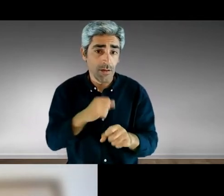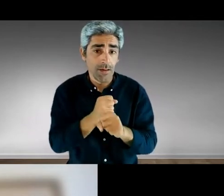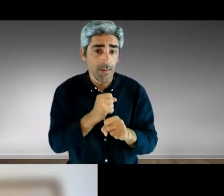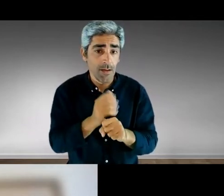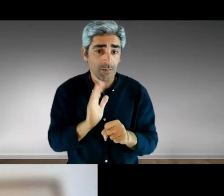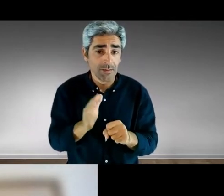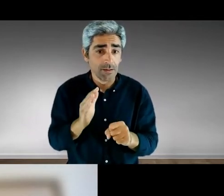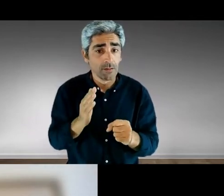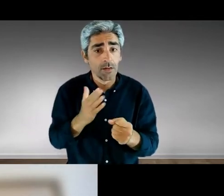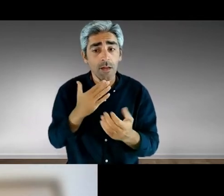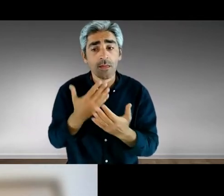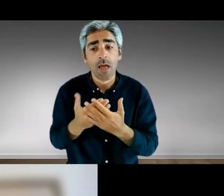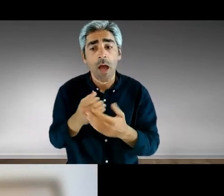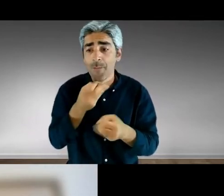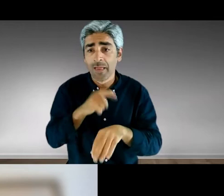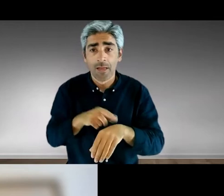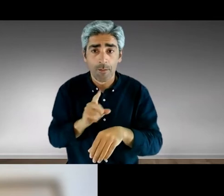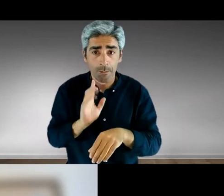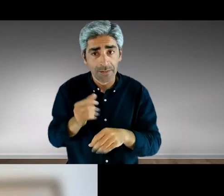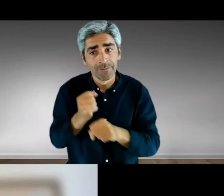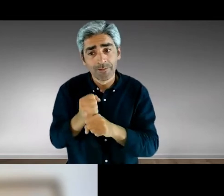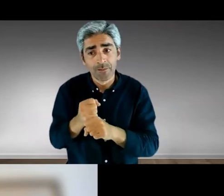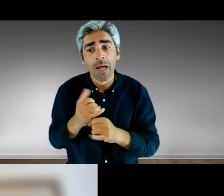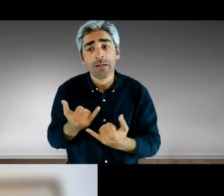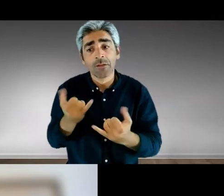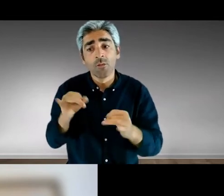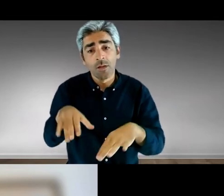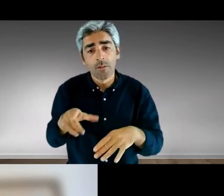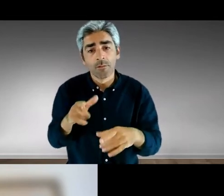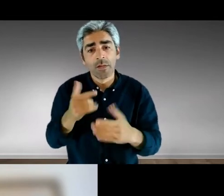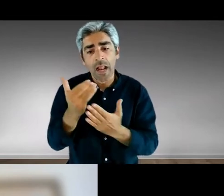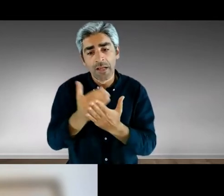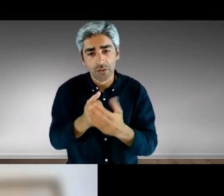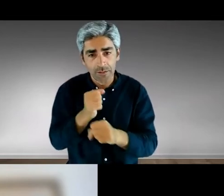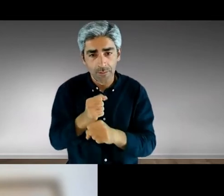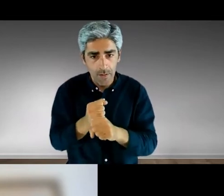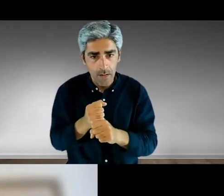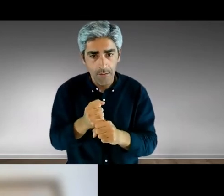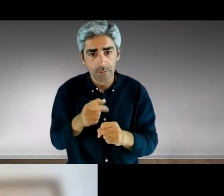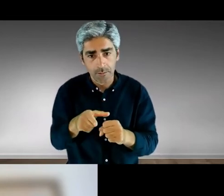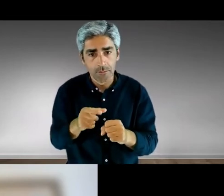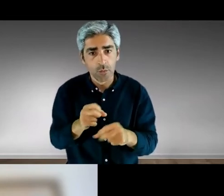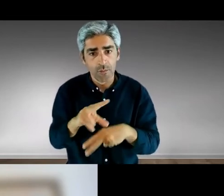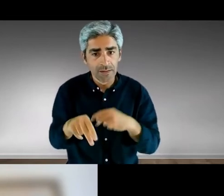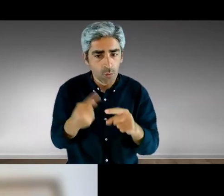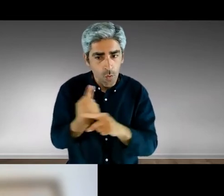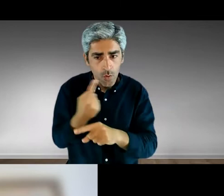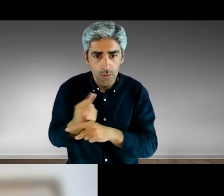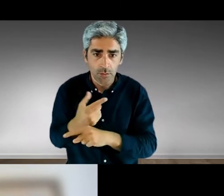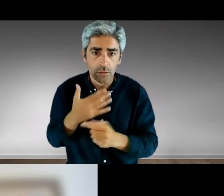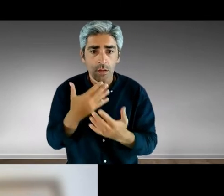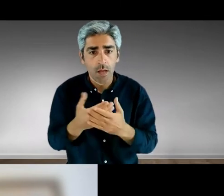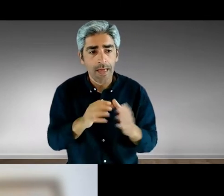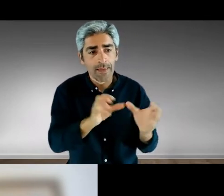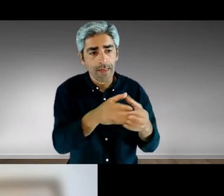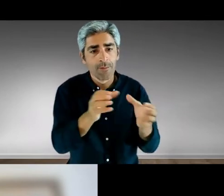tem que ser consequente. No final desse dia teve que sair uma lista de trabalho ou de ações, e para as equipas